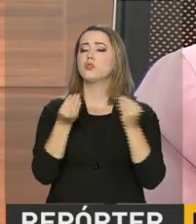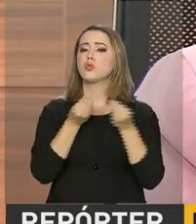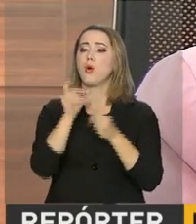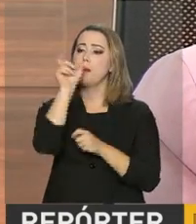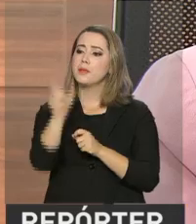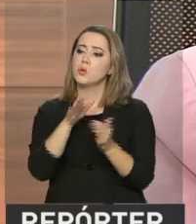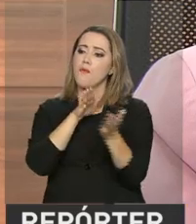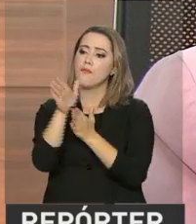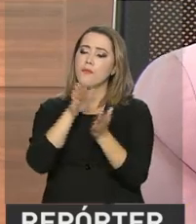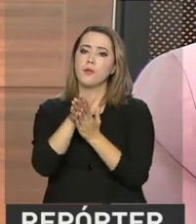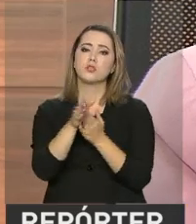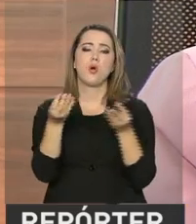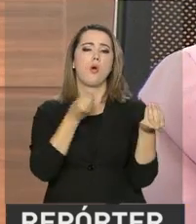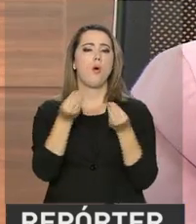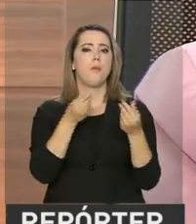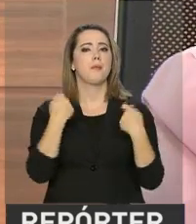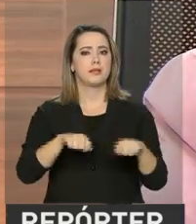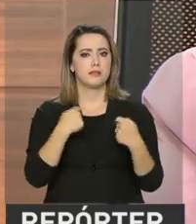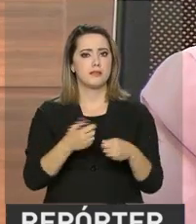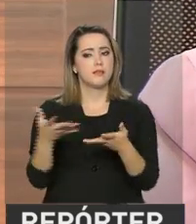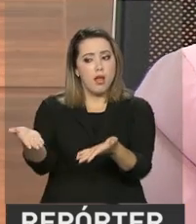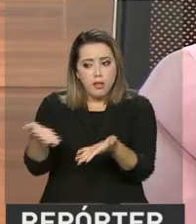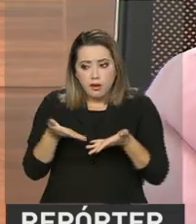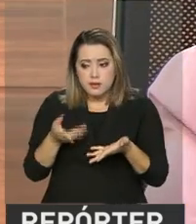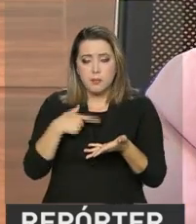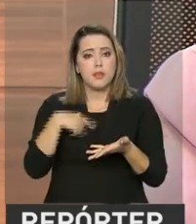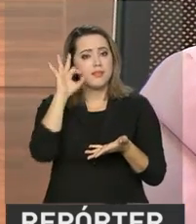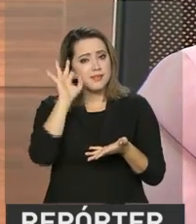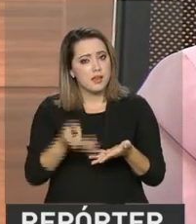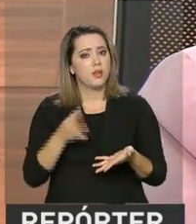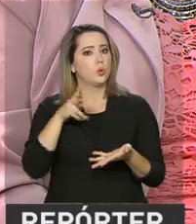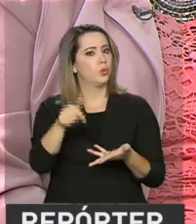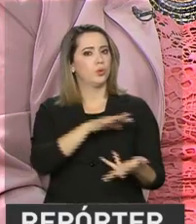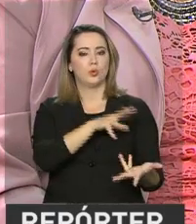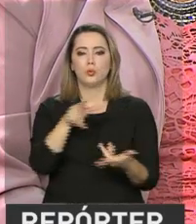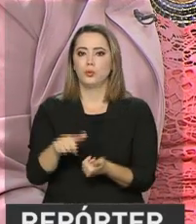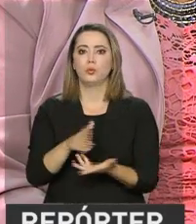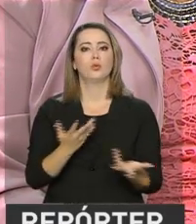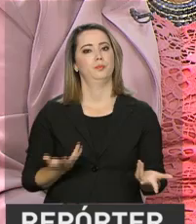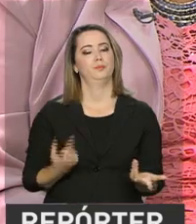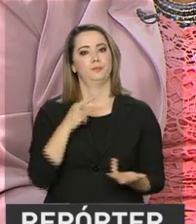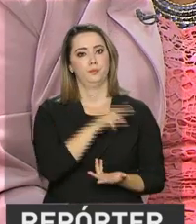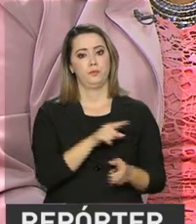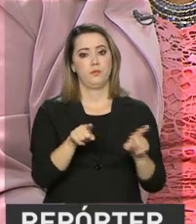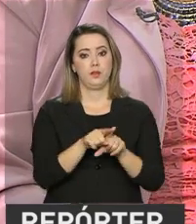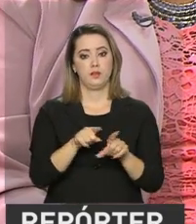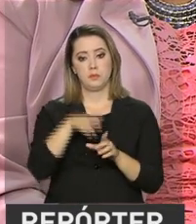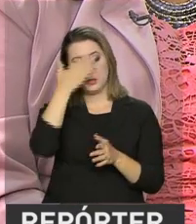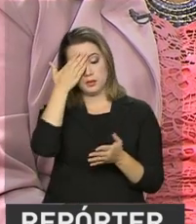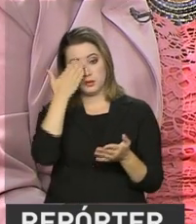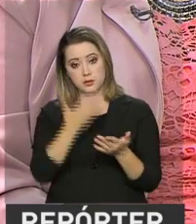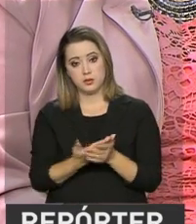pessoas sejam acolhidas com a dignidade que merecem em todos os espaços do universo. Luiz Linda Valois também acredita que o